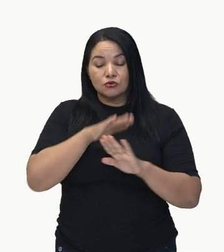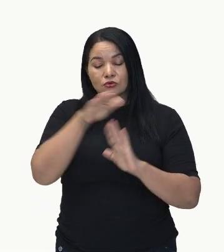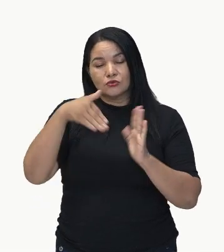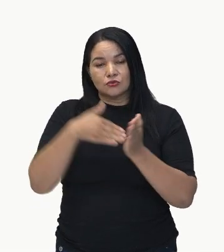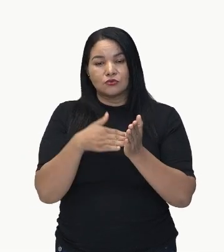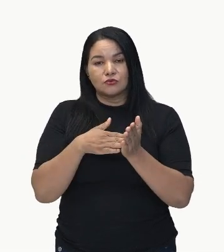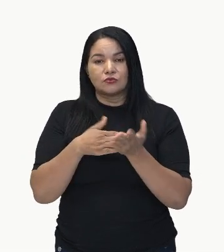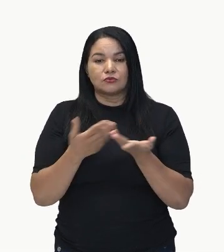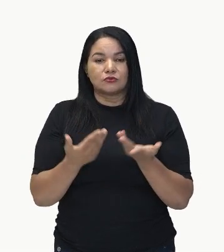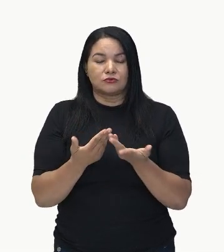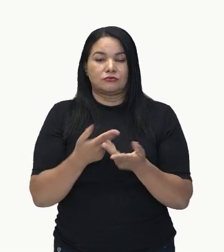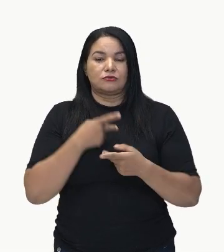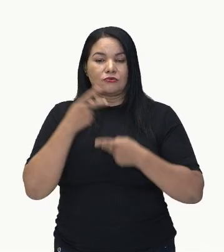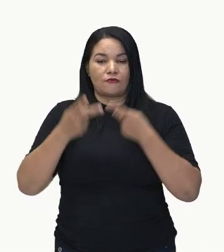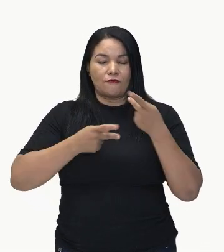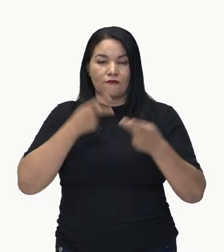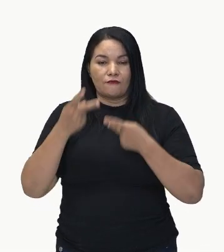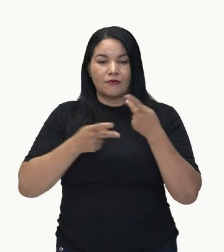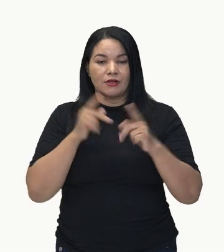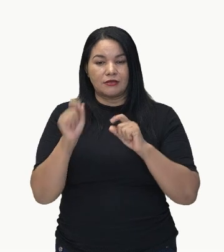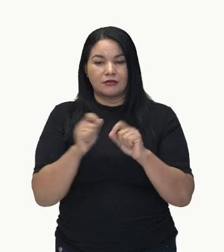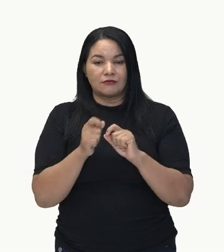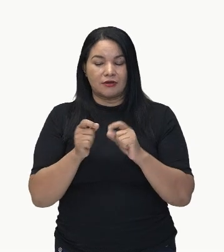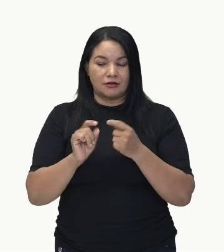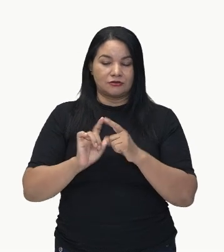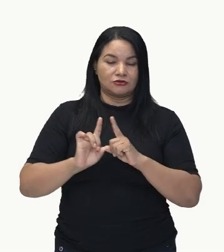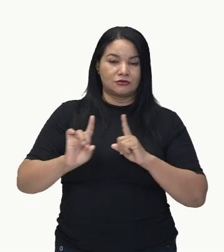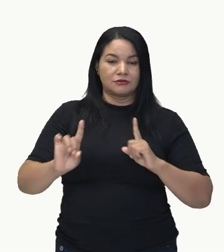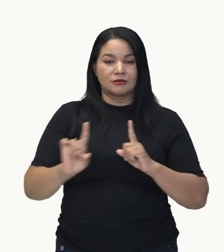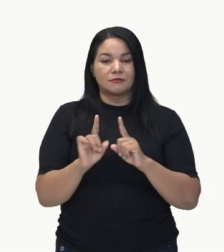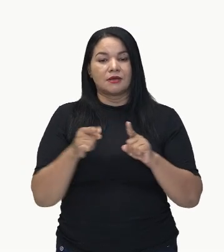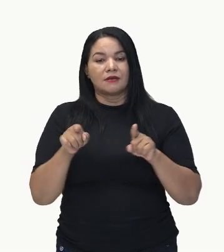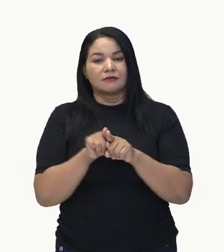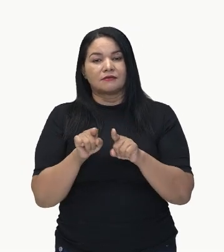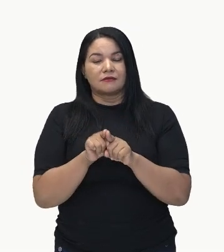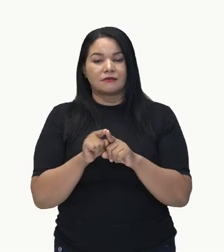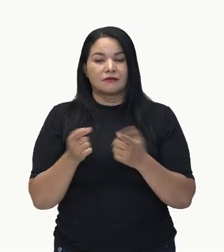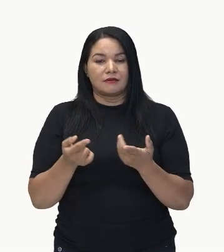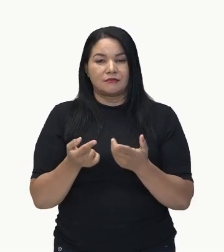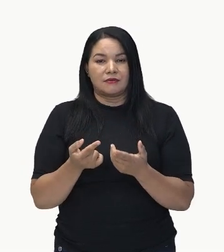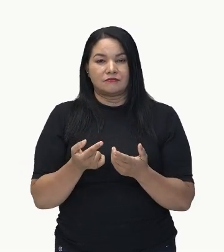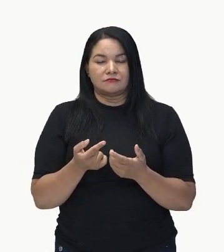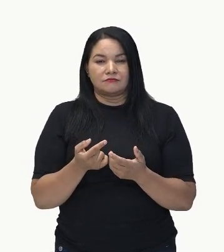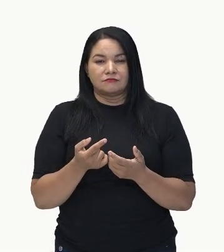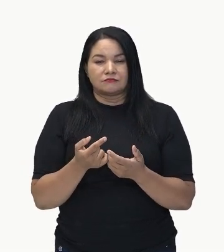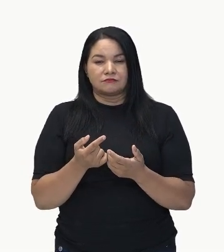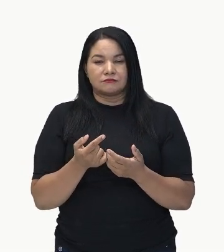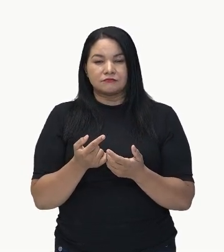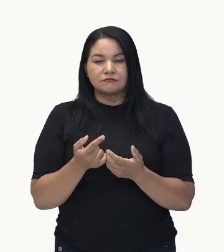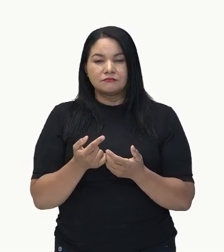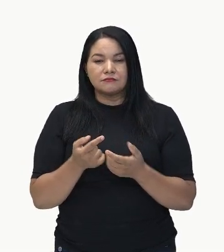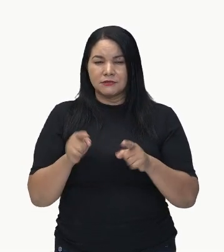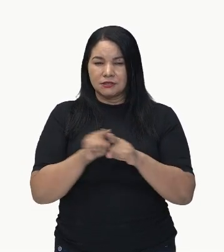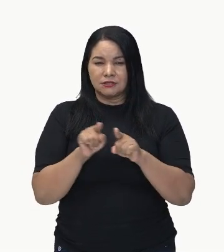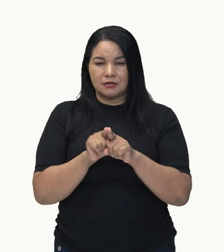de frieza, distanciamento, não é? E até mesmo um